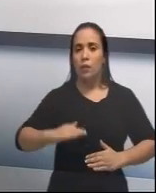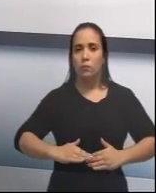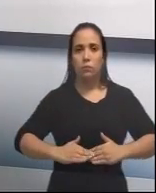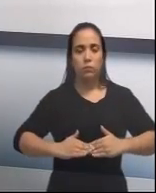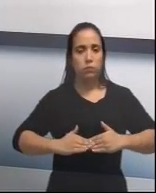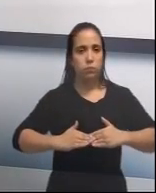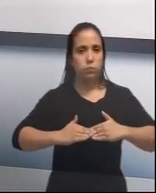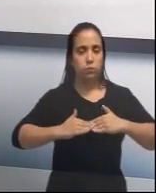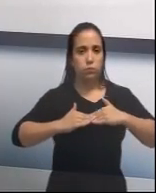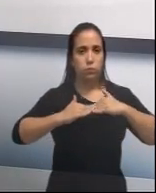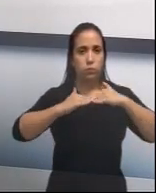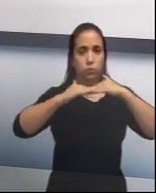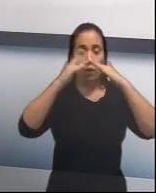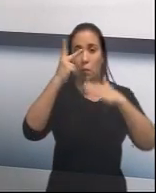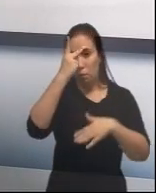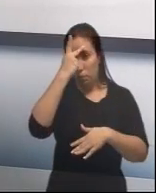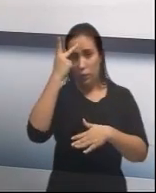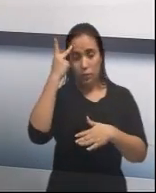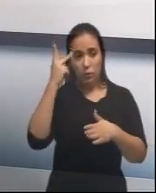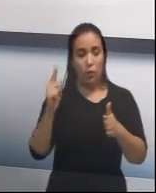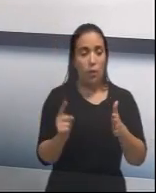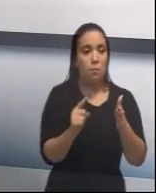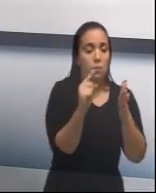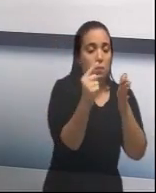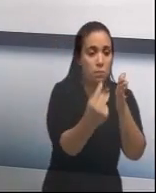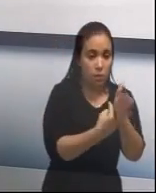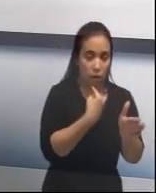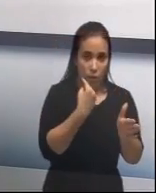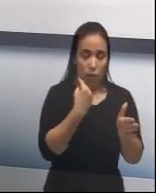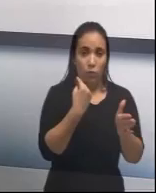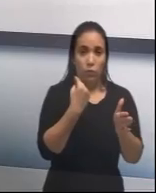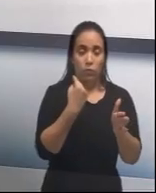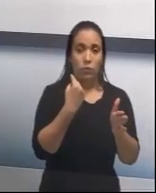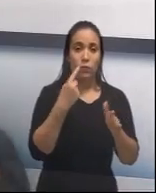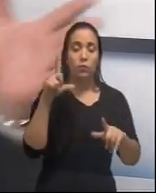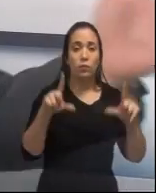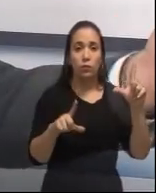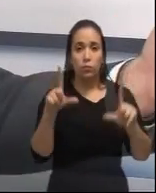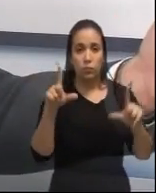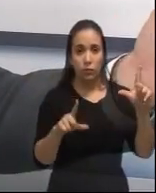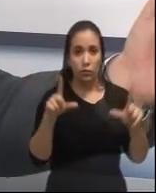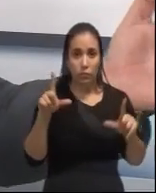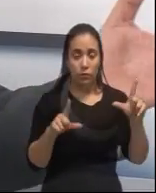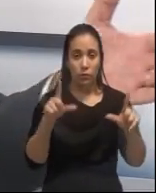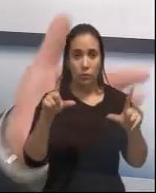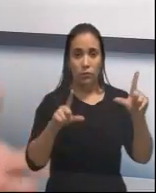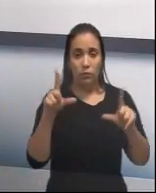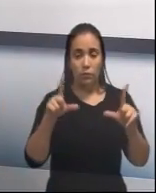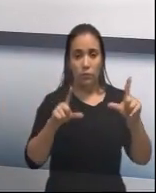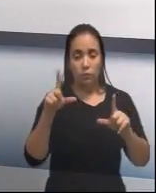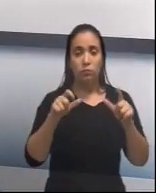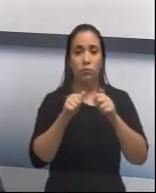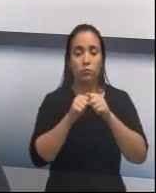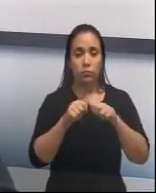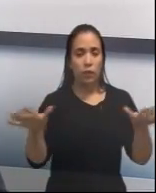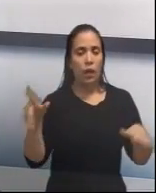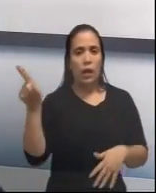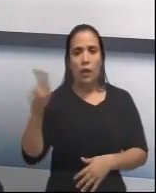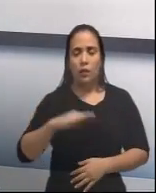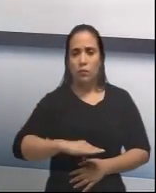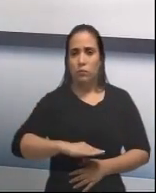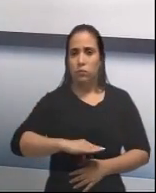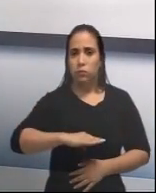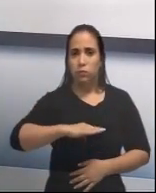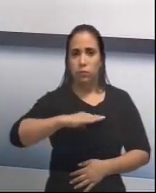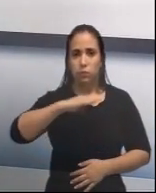saco. Inclusive, a pessoa que fez a última pergunta a ele era a pessoa e o canal que estava divulgando isso, né? E ele encheu o saco. Na resposta, o